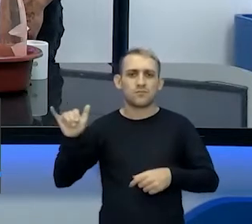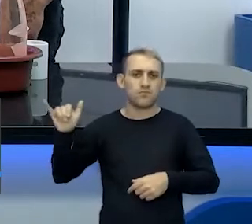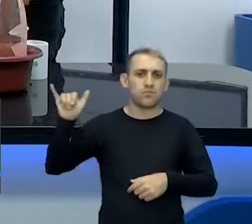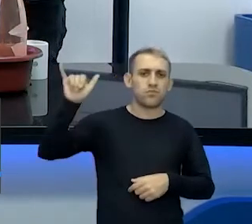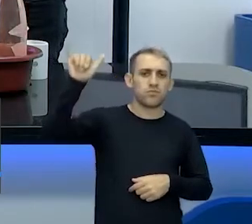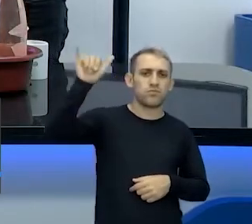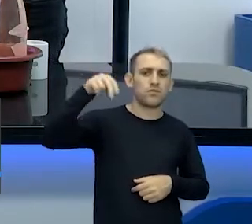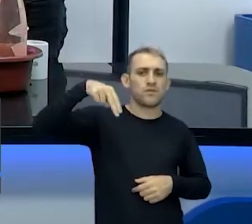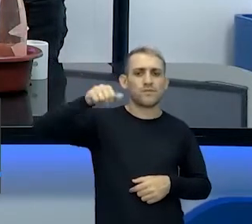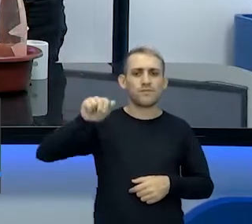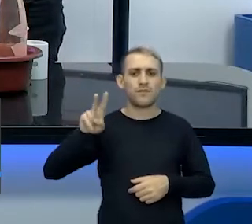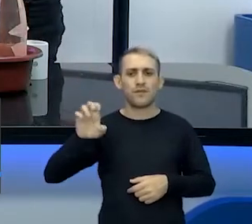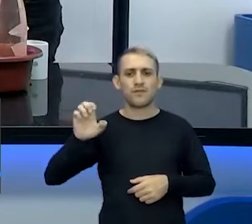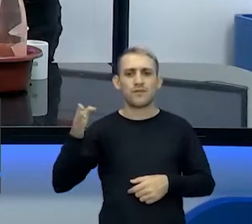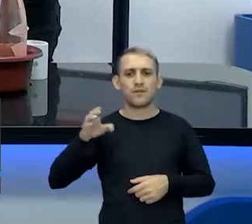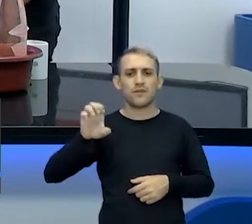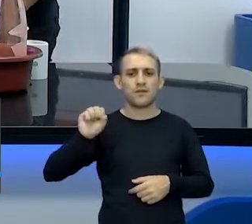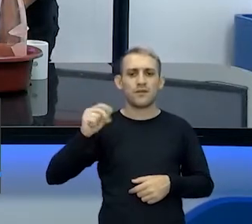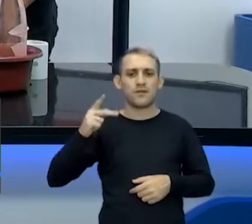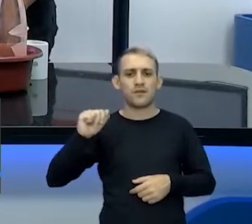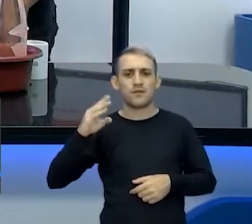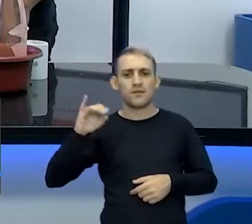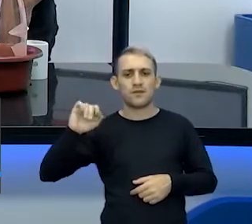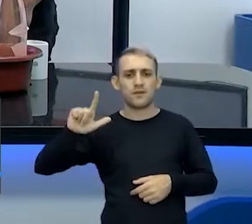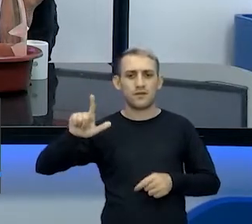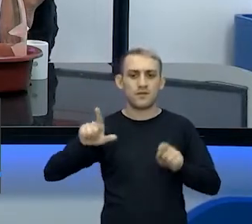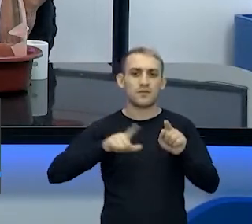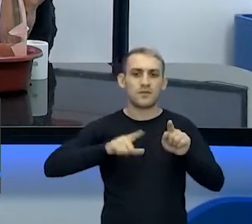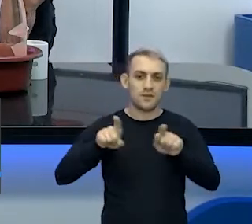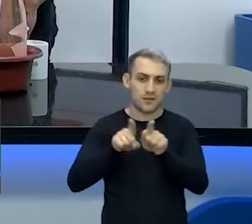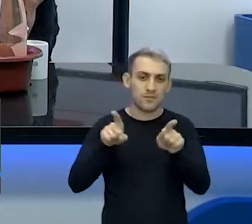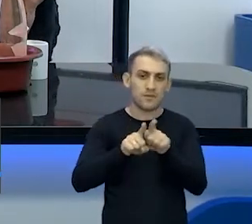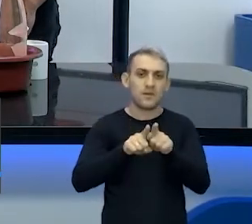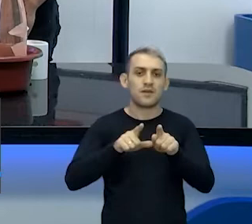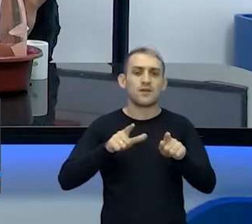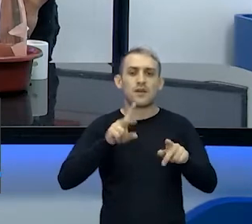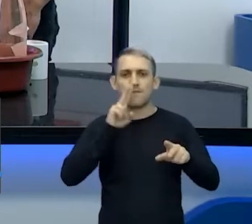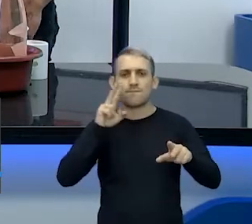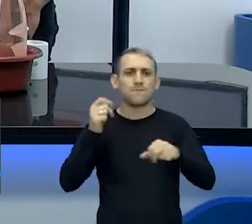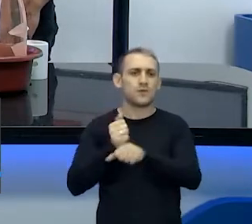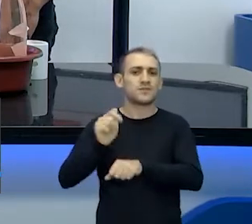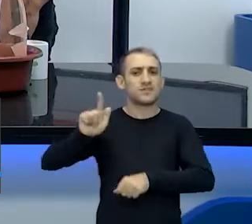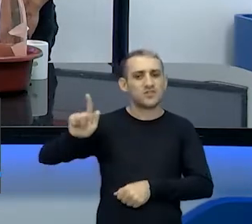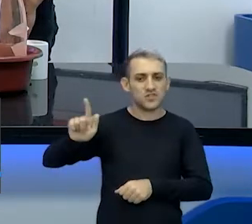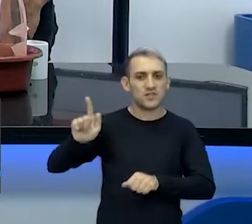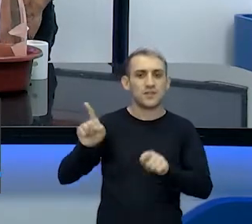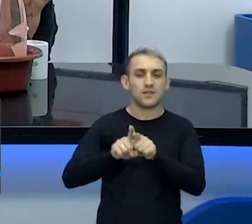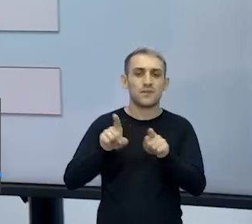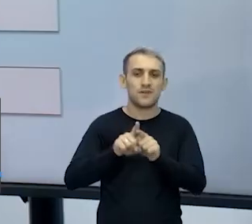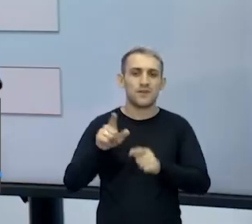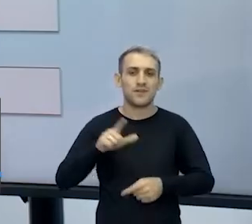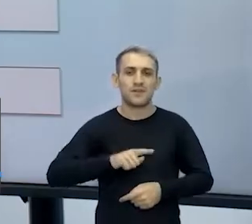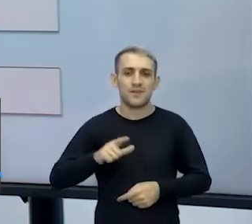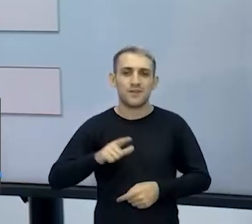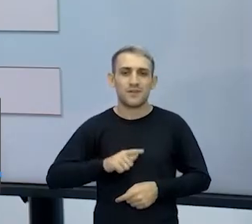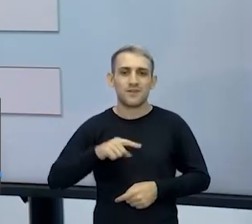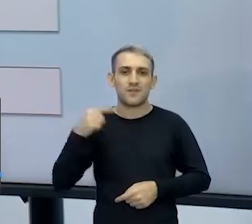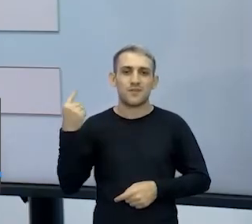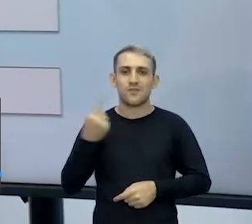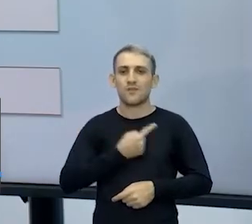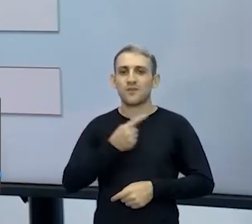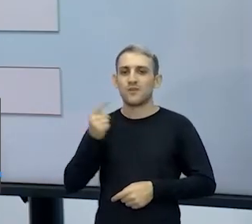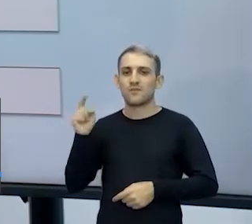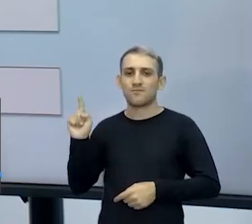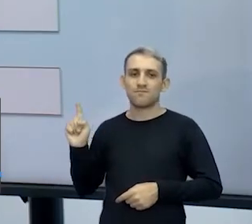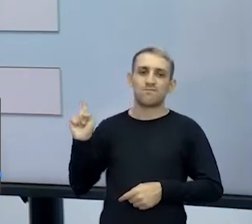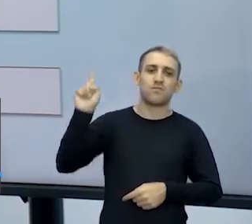pressão muito grande tá acelerando, exercida né? Tá neles. acelerando, Nessa a força G em cima também. Isso, a força G, exatamente. Olha aí, tá vendo? Rumo ao espaço!